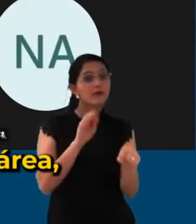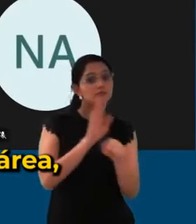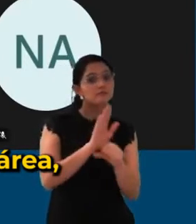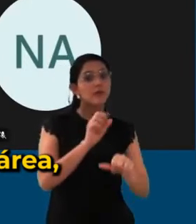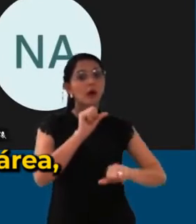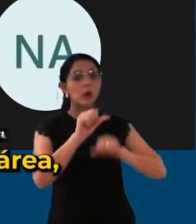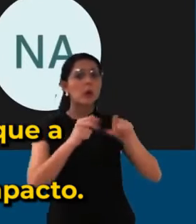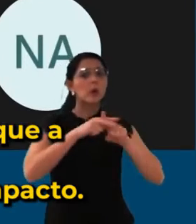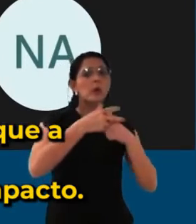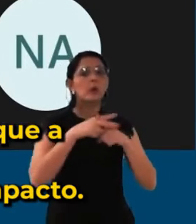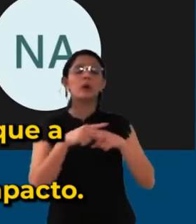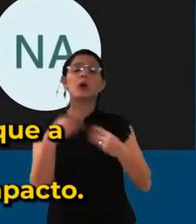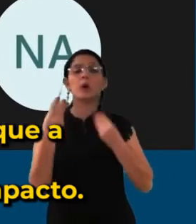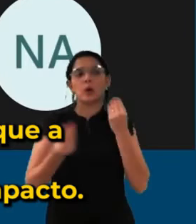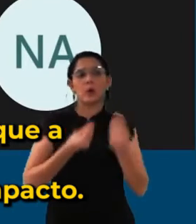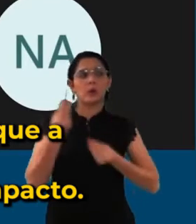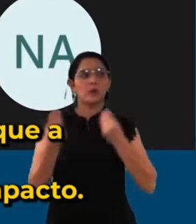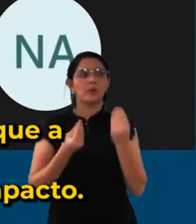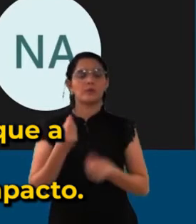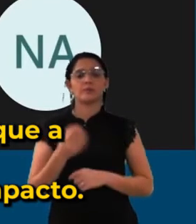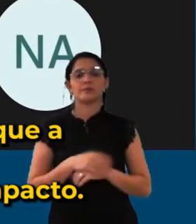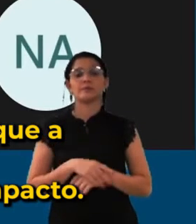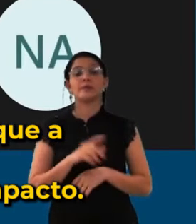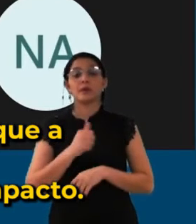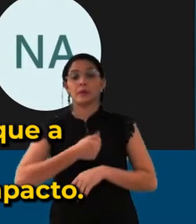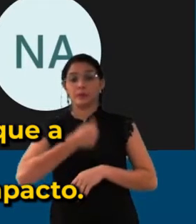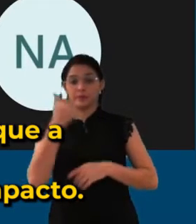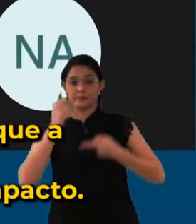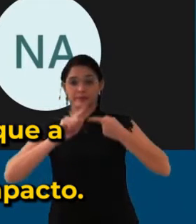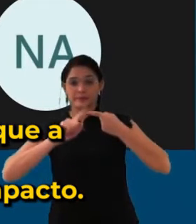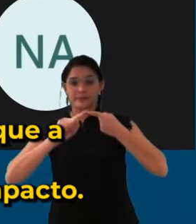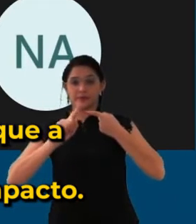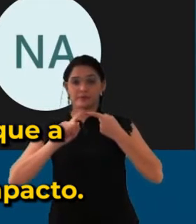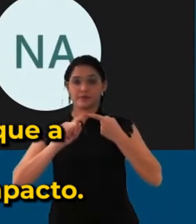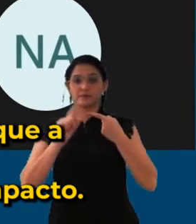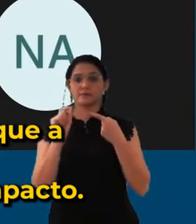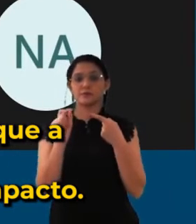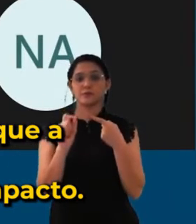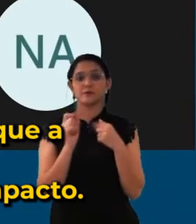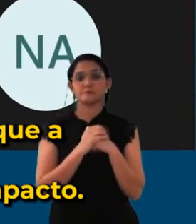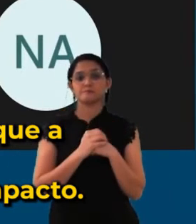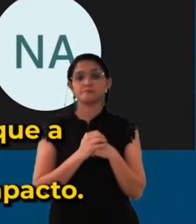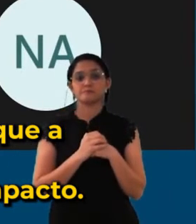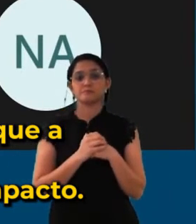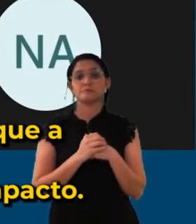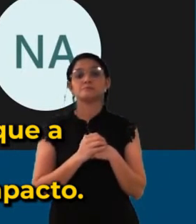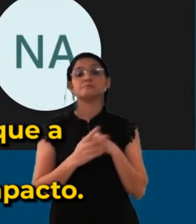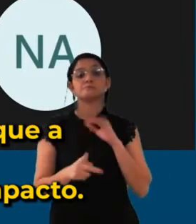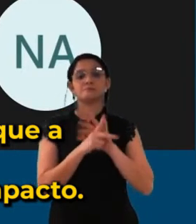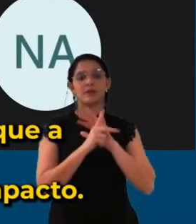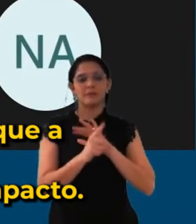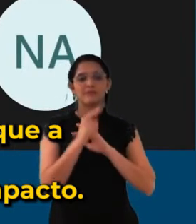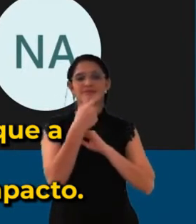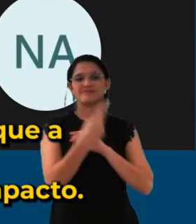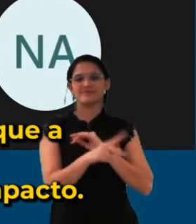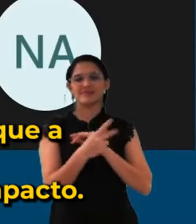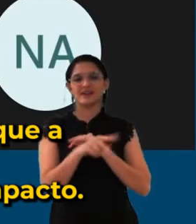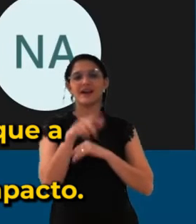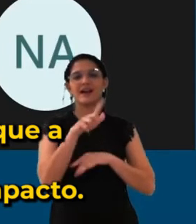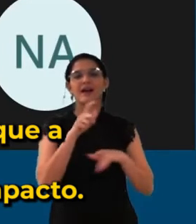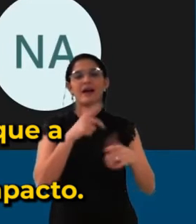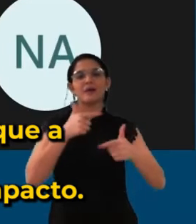gente indagou? Primeiro ponto assim, nítido aí, é a gente saber que a própria atividade minerária, né, por